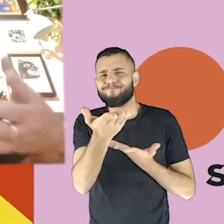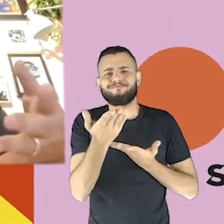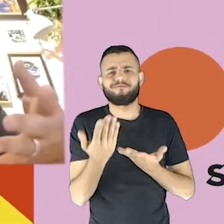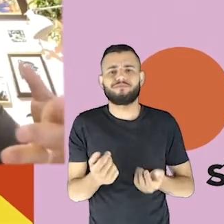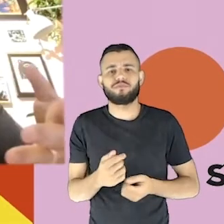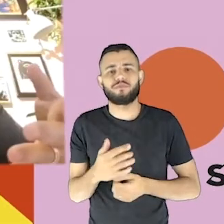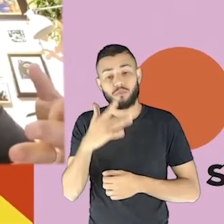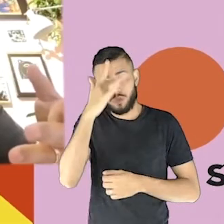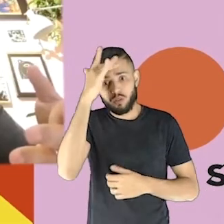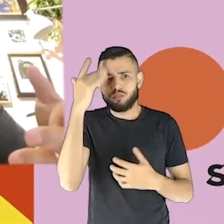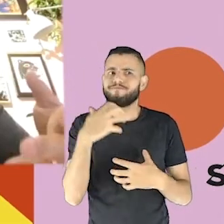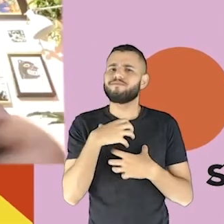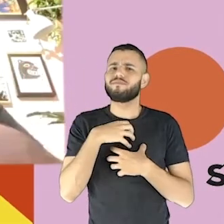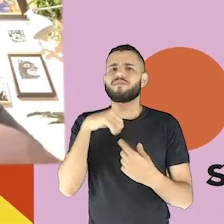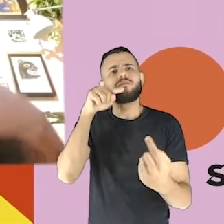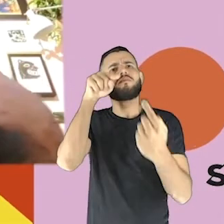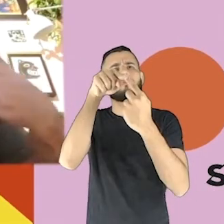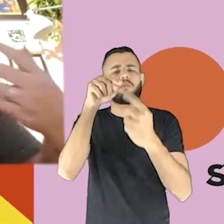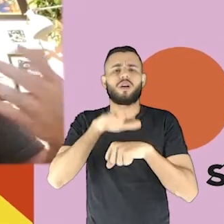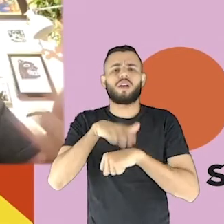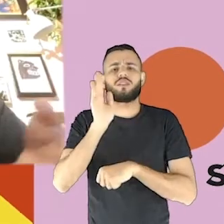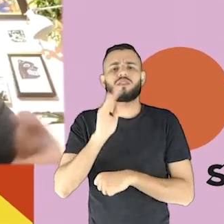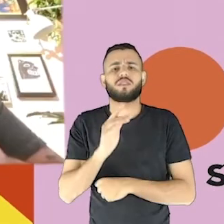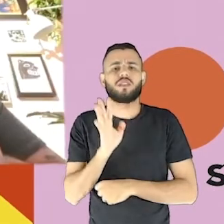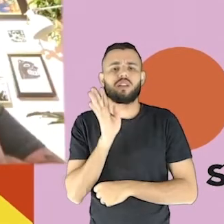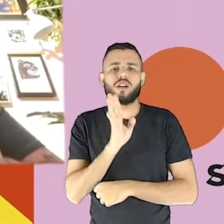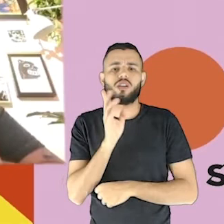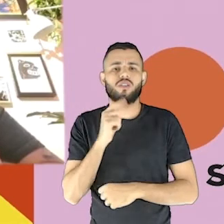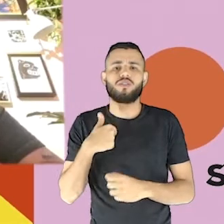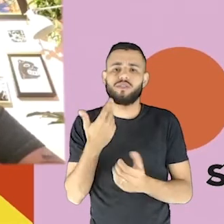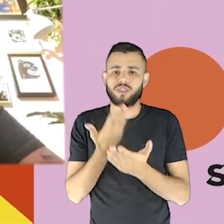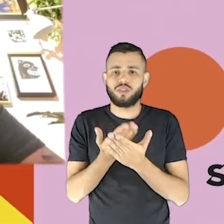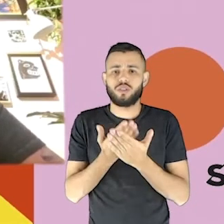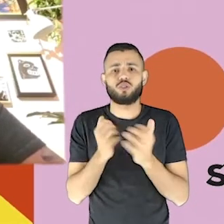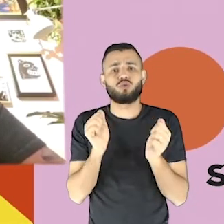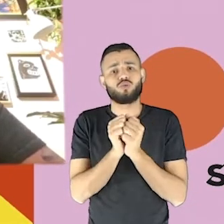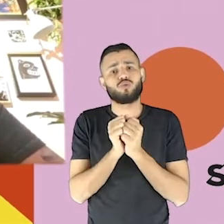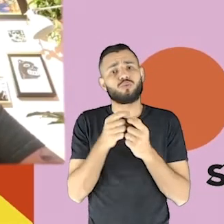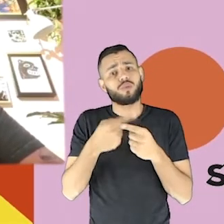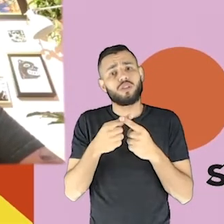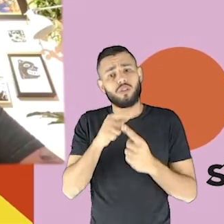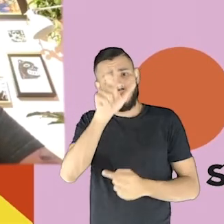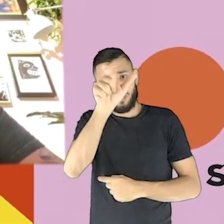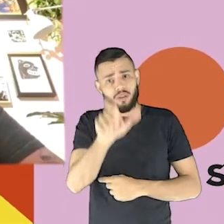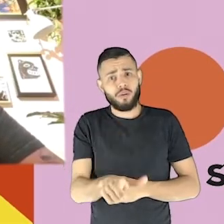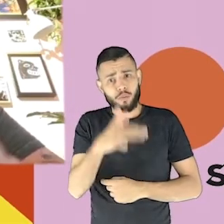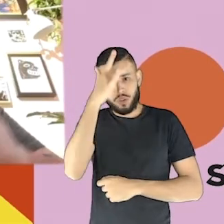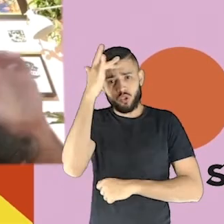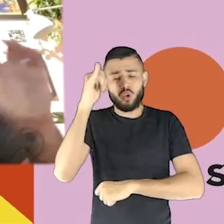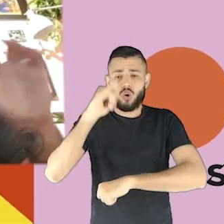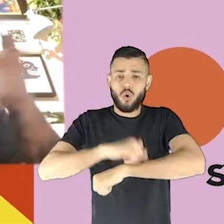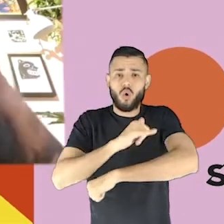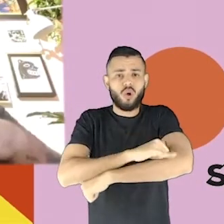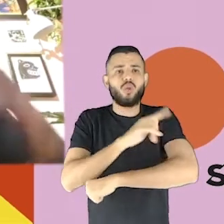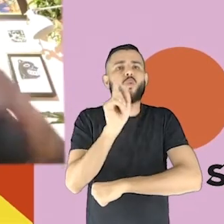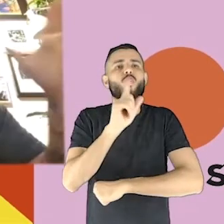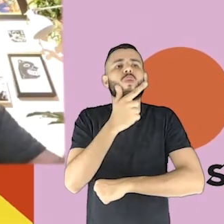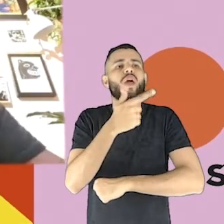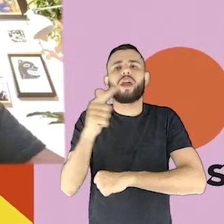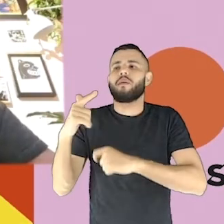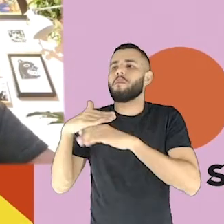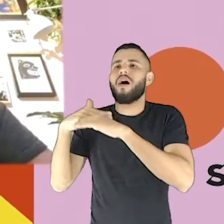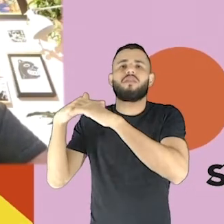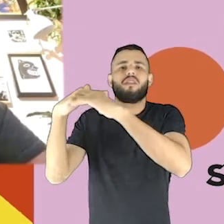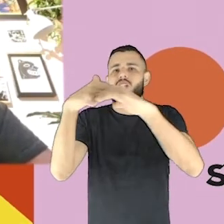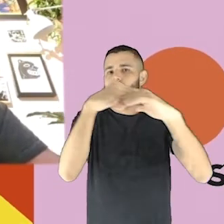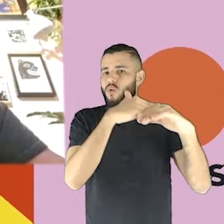identificam mais, entendeu? Eu já recebi inúmeros depoimentos de tipo, nossa, Cris, eu vim fazer aula com você porque eu me identifiquei que era uma pessoa curta, fora do padrão